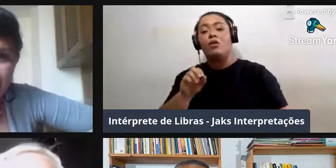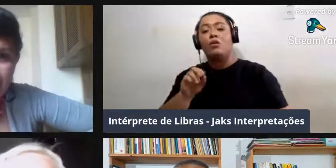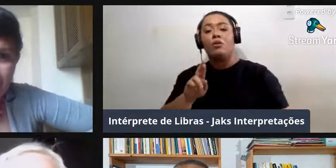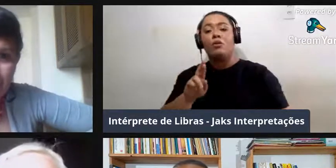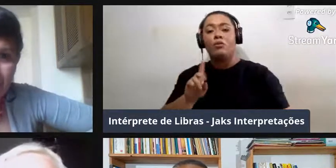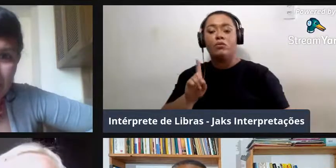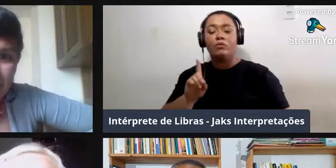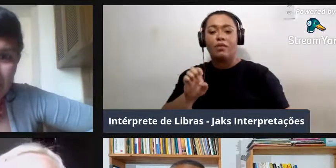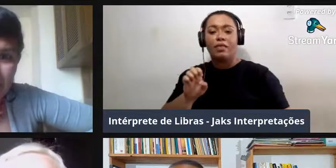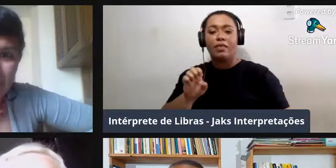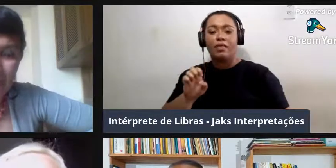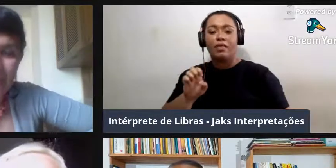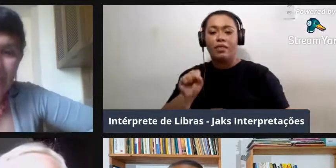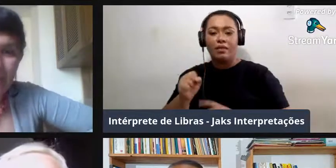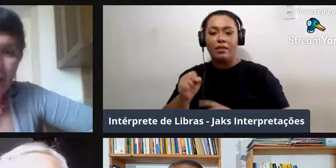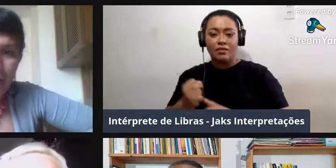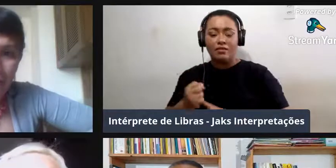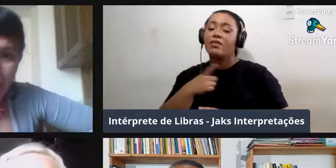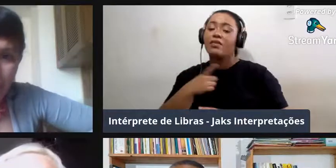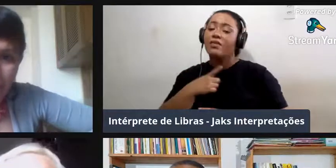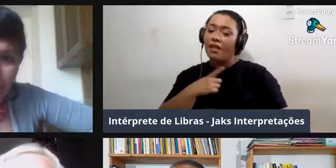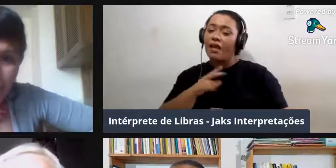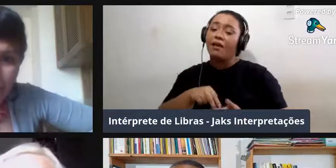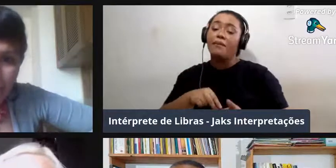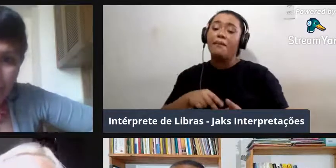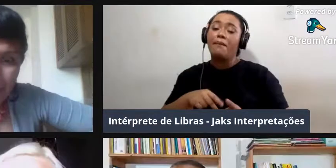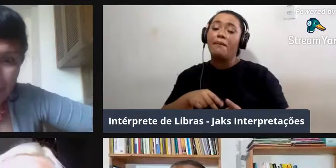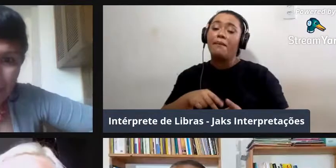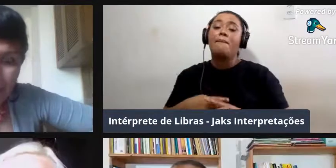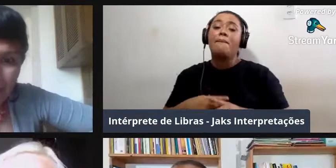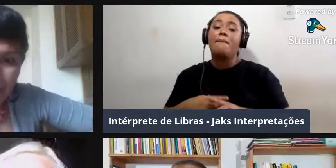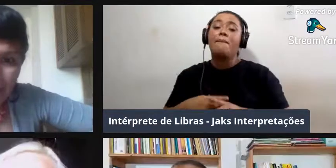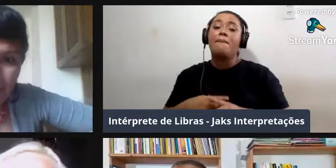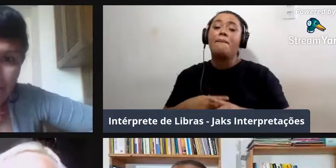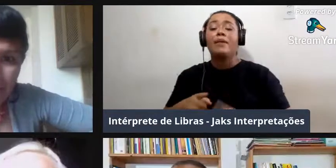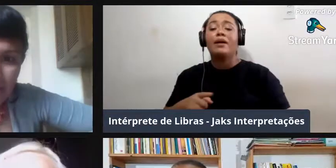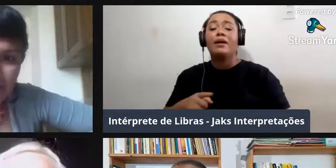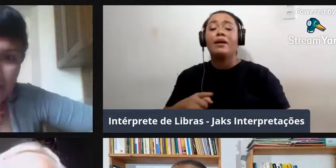e elas não estão conseguindo acessar a internet, assim, elas acham que